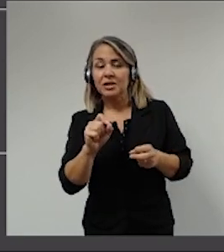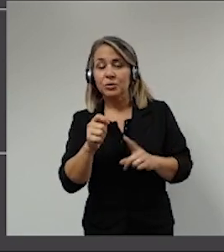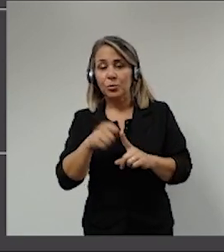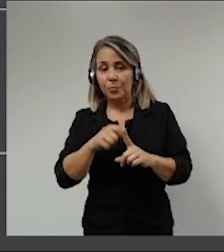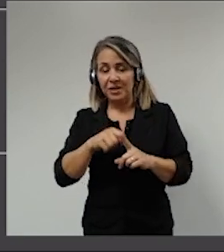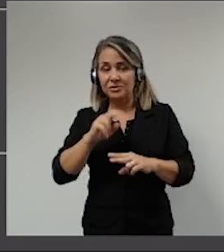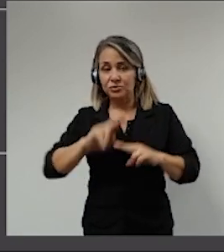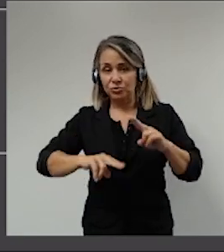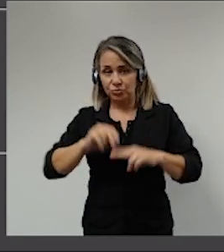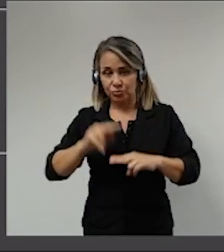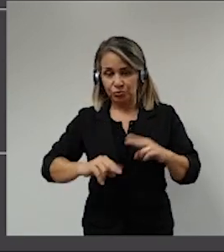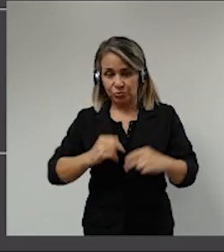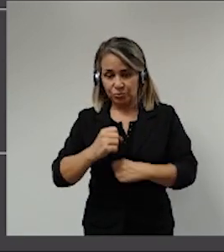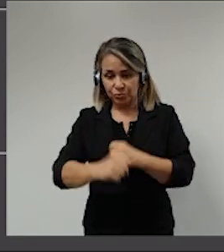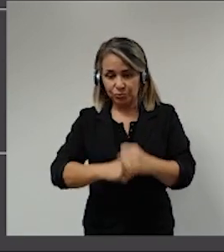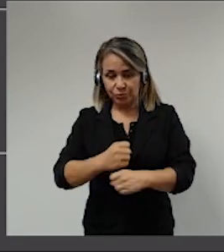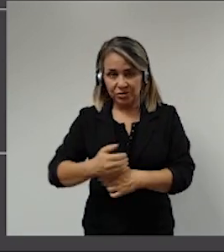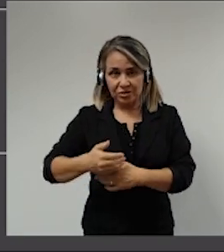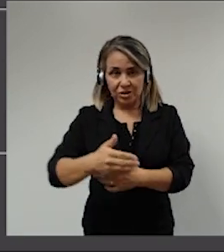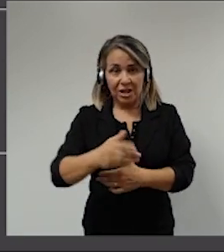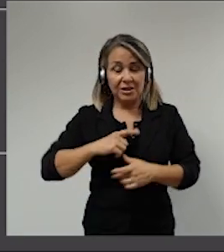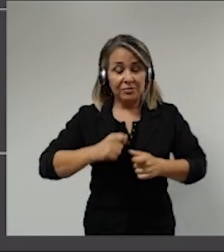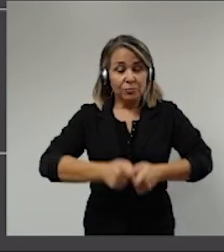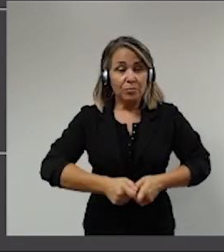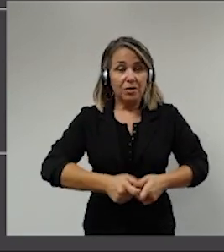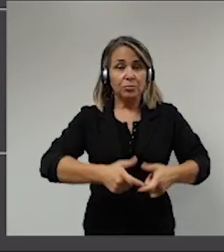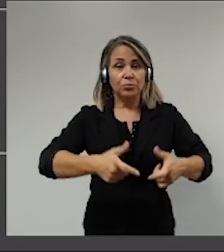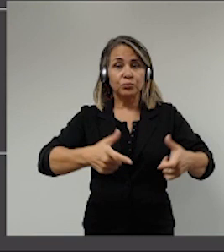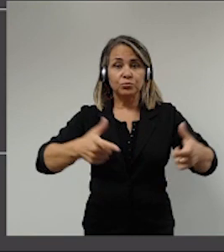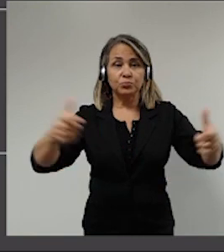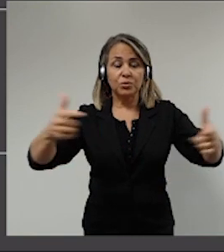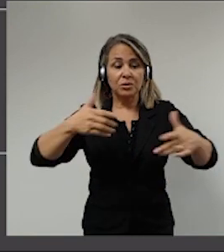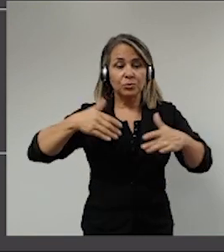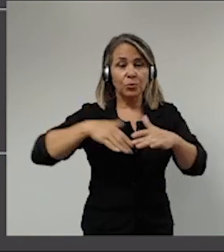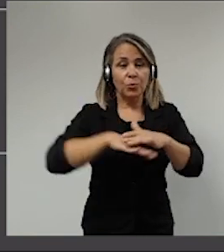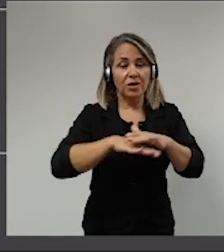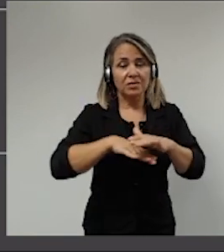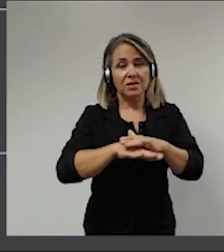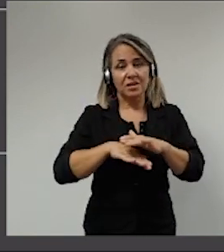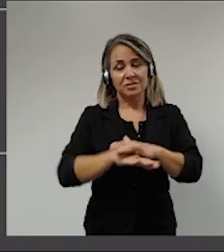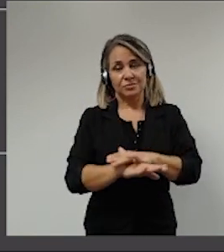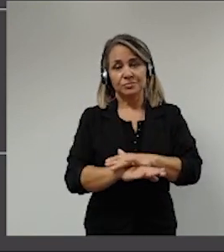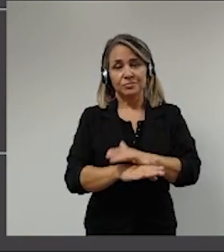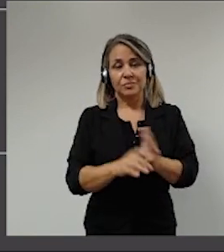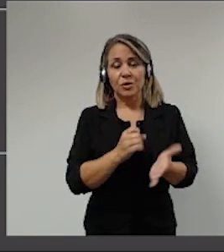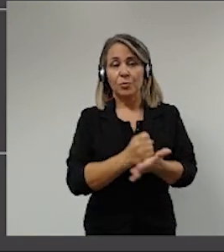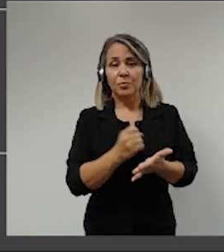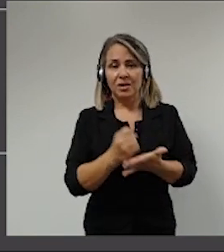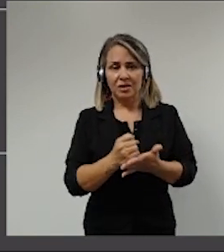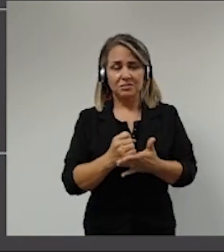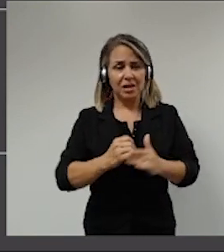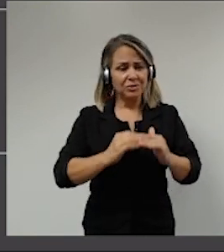junho desse ano, vejam o aumento no número de depósitos de marca. Ele superou todos os